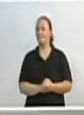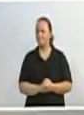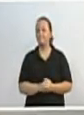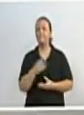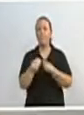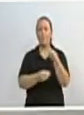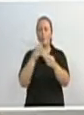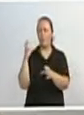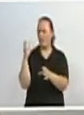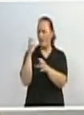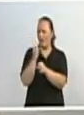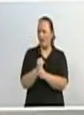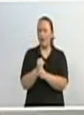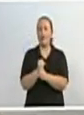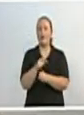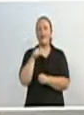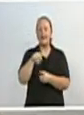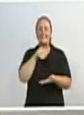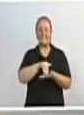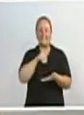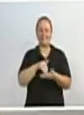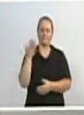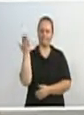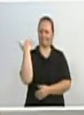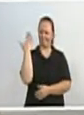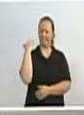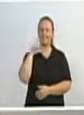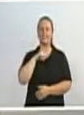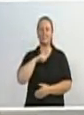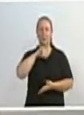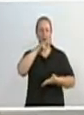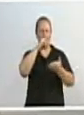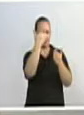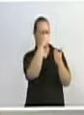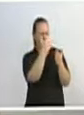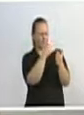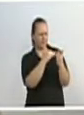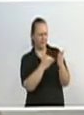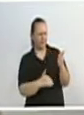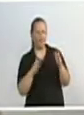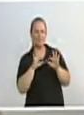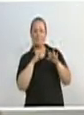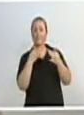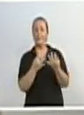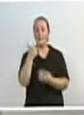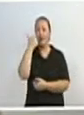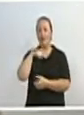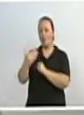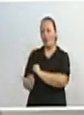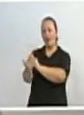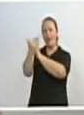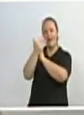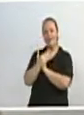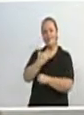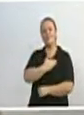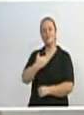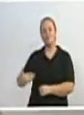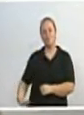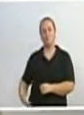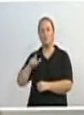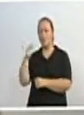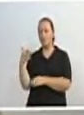materialização disso e que nós precisamos trabalhar. E, muitas vezes, se falta essa visão de que a gente pode gerar transformação